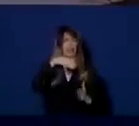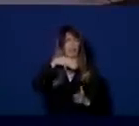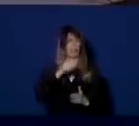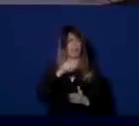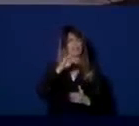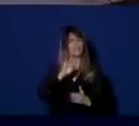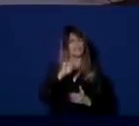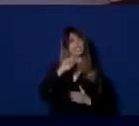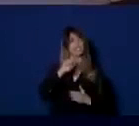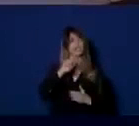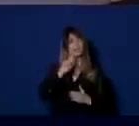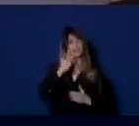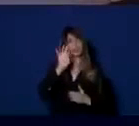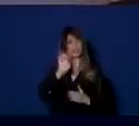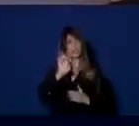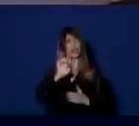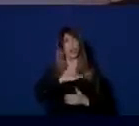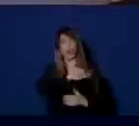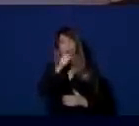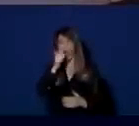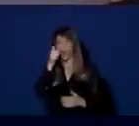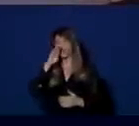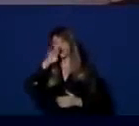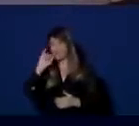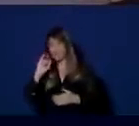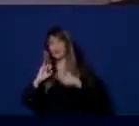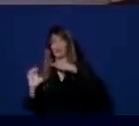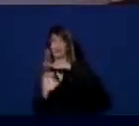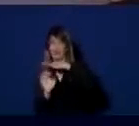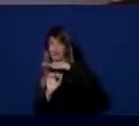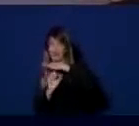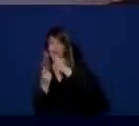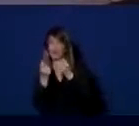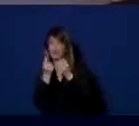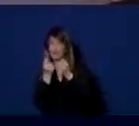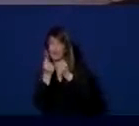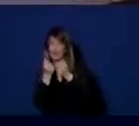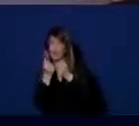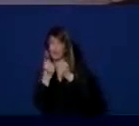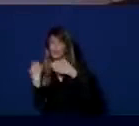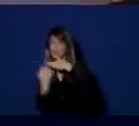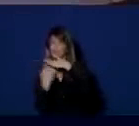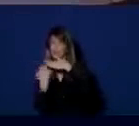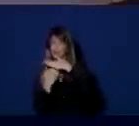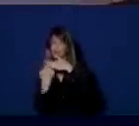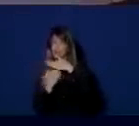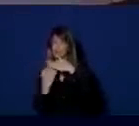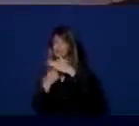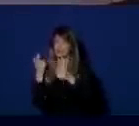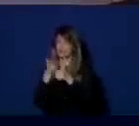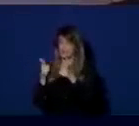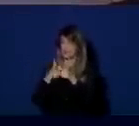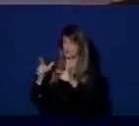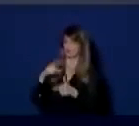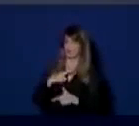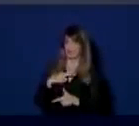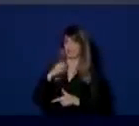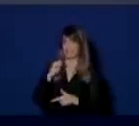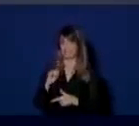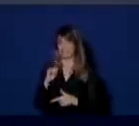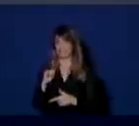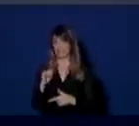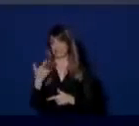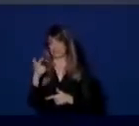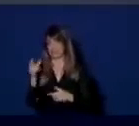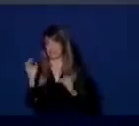precisa destruir 11 bilhões de euros de valor da firma para esse troço ter um problema. Se a opção não